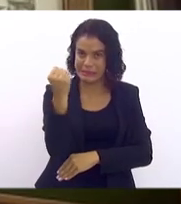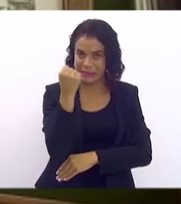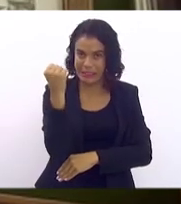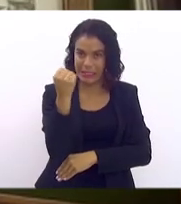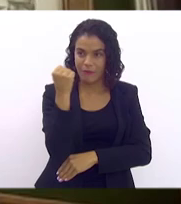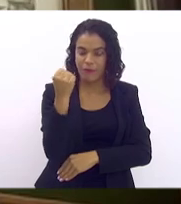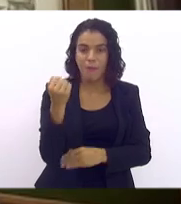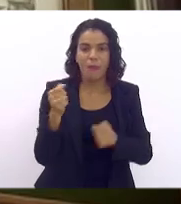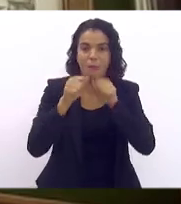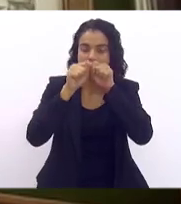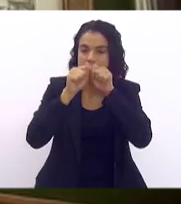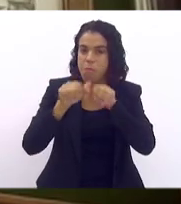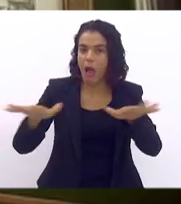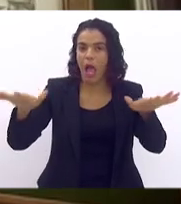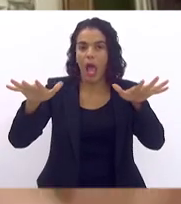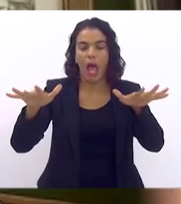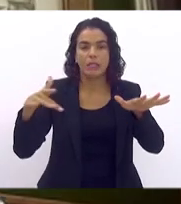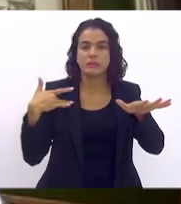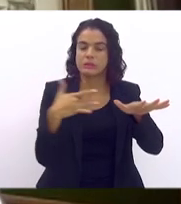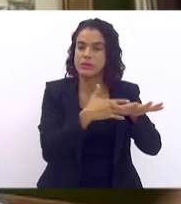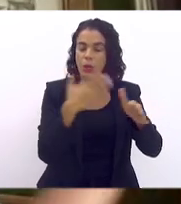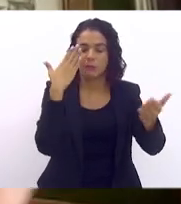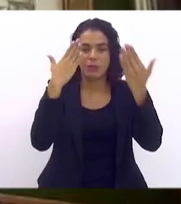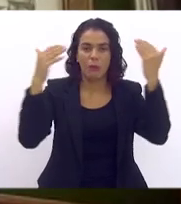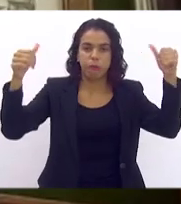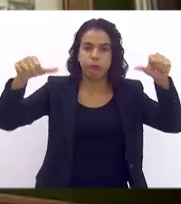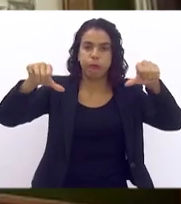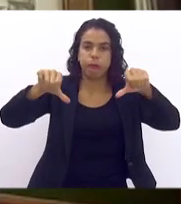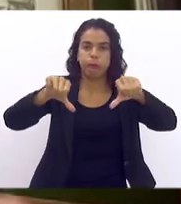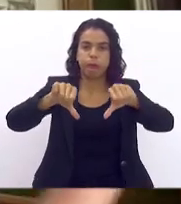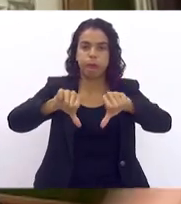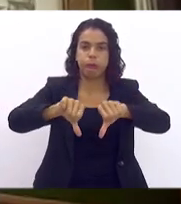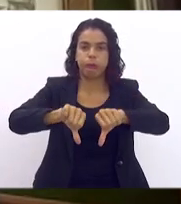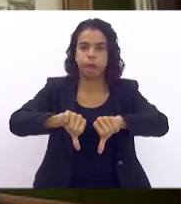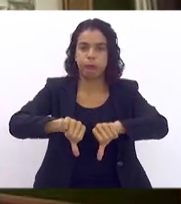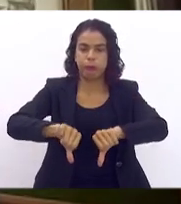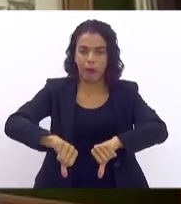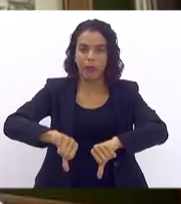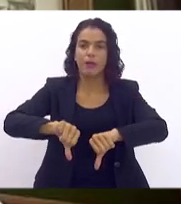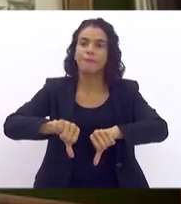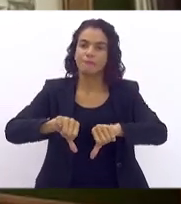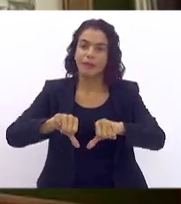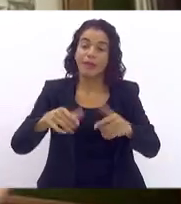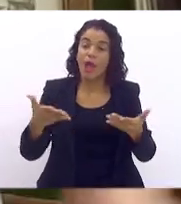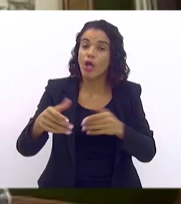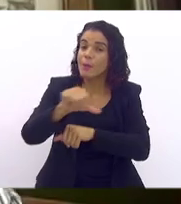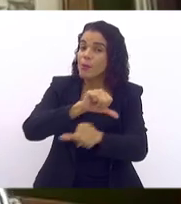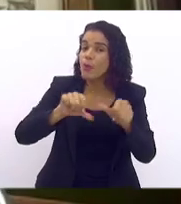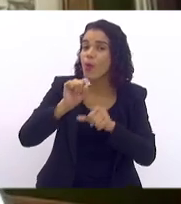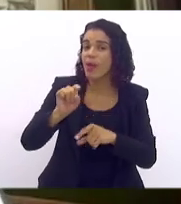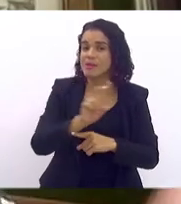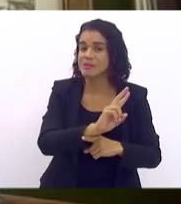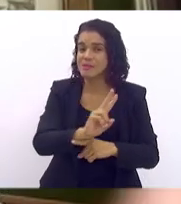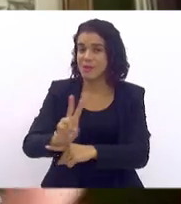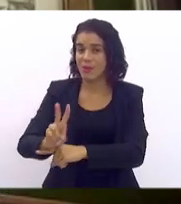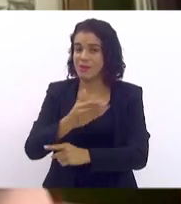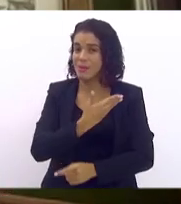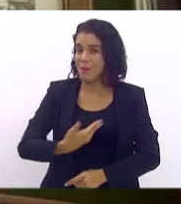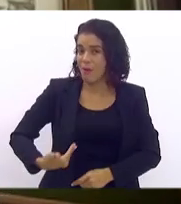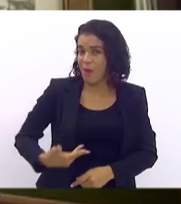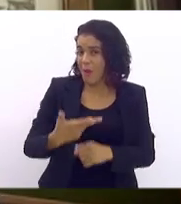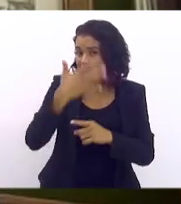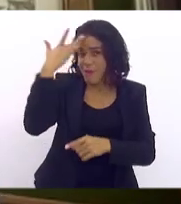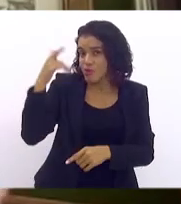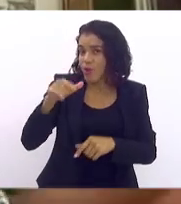uma epidemia de saúde mental que está se transformando em segurança pública, porque são pessoas que estão